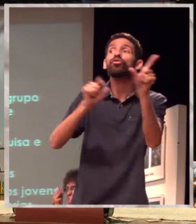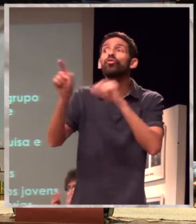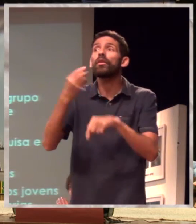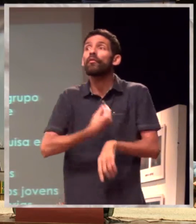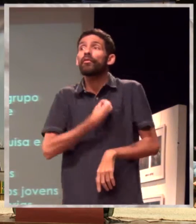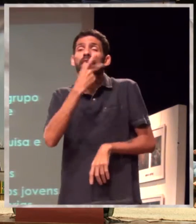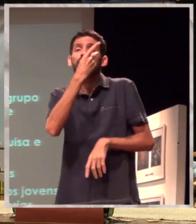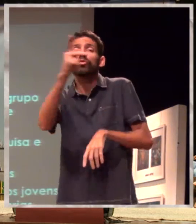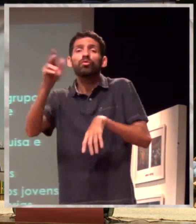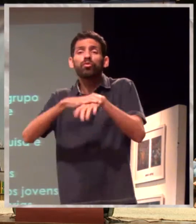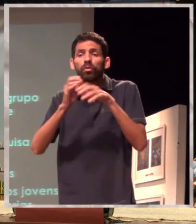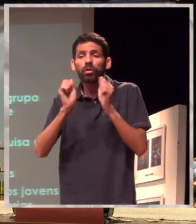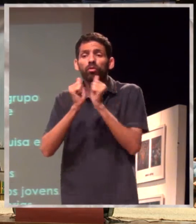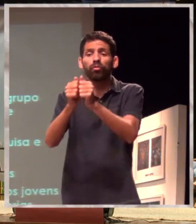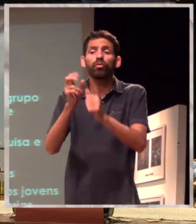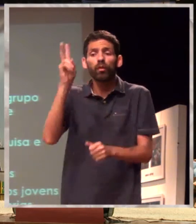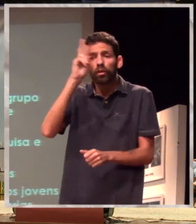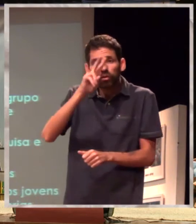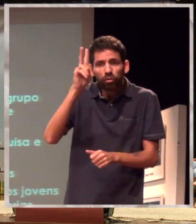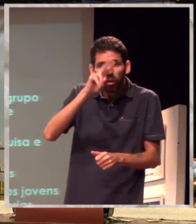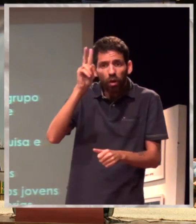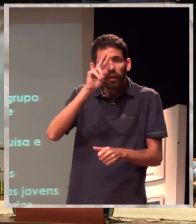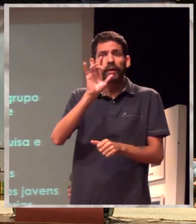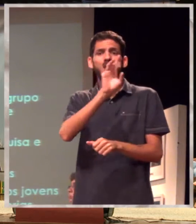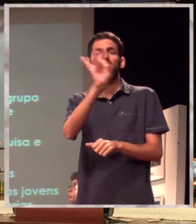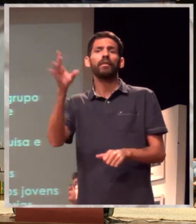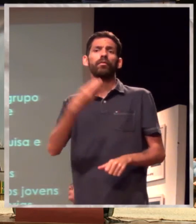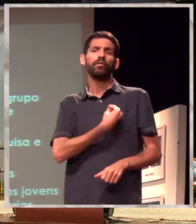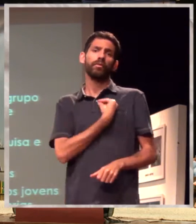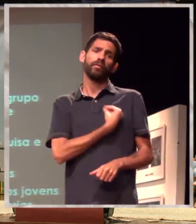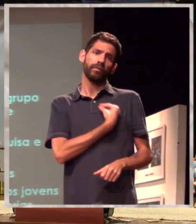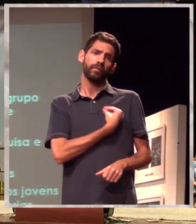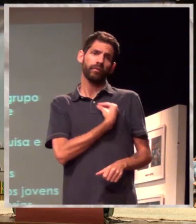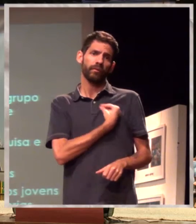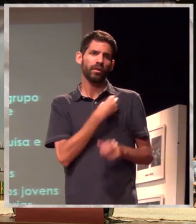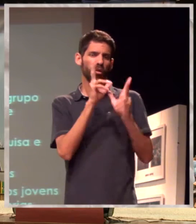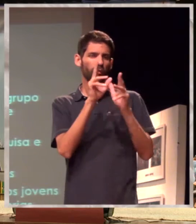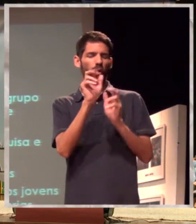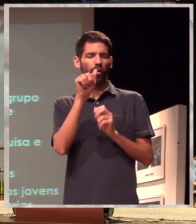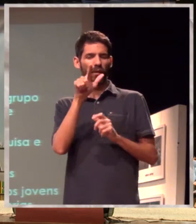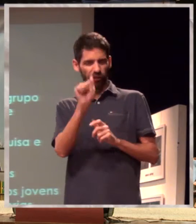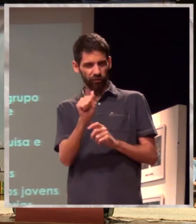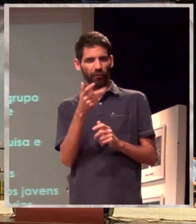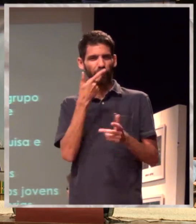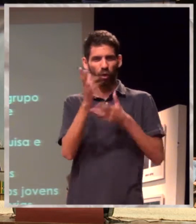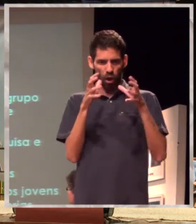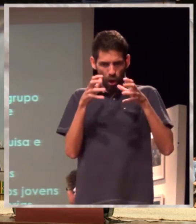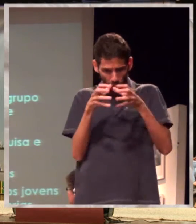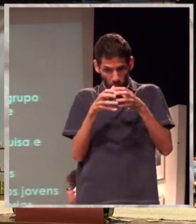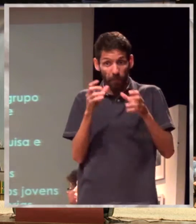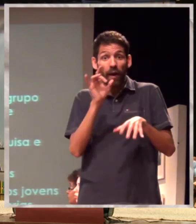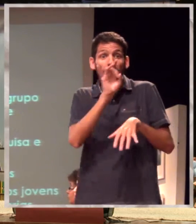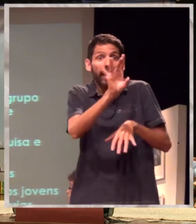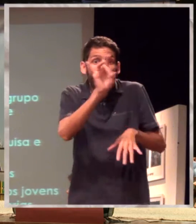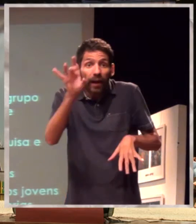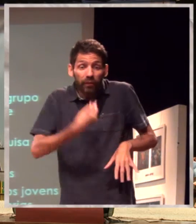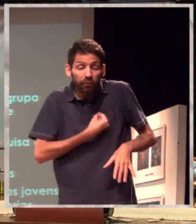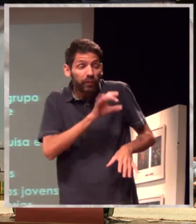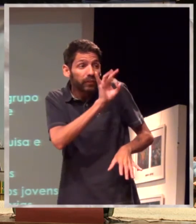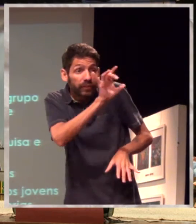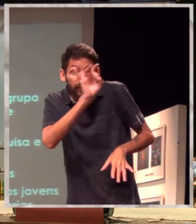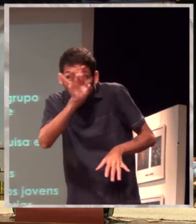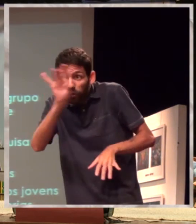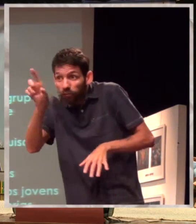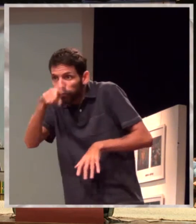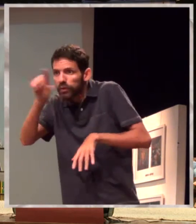que vêm junto com a história que cada um carrega, né? Como a Angela falou, é um trabalho em grupo, mas olhando para as especificidades singulares de